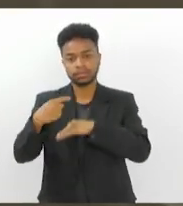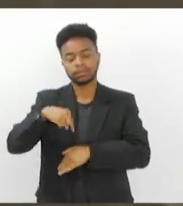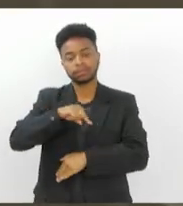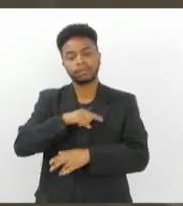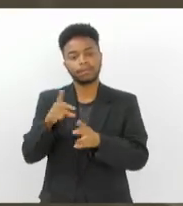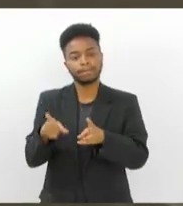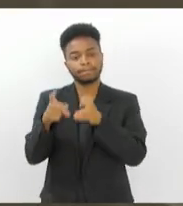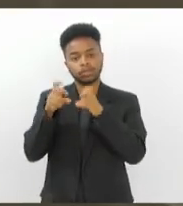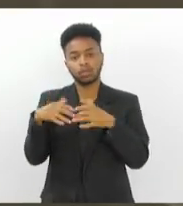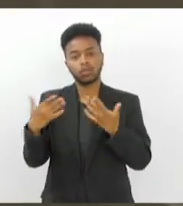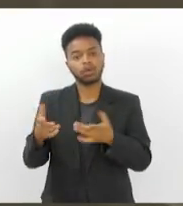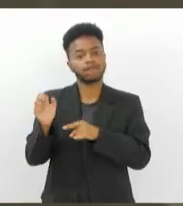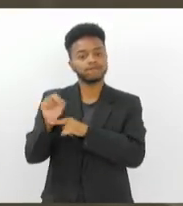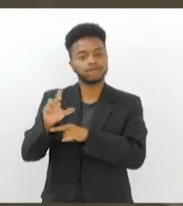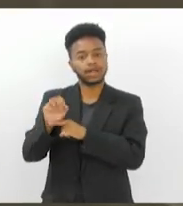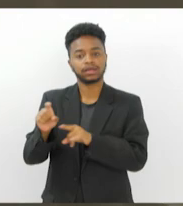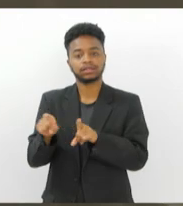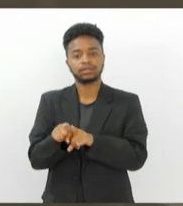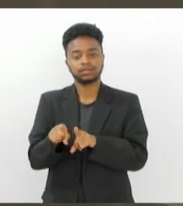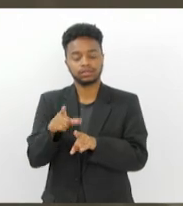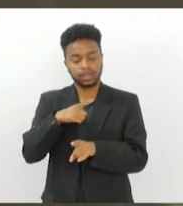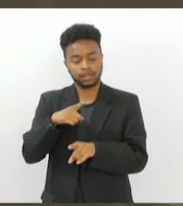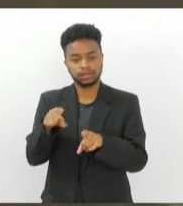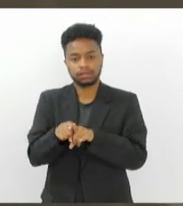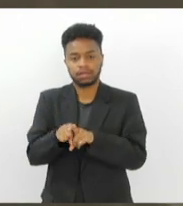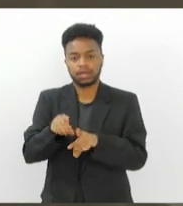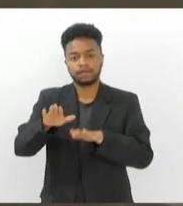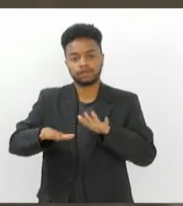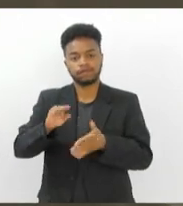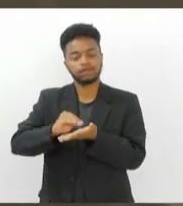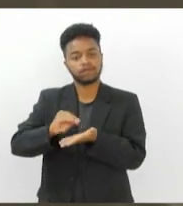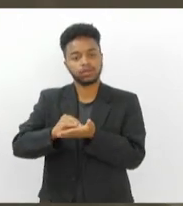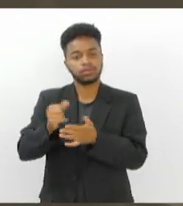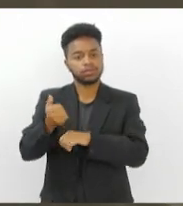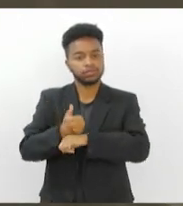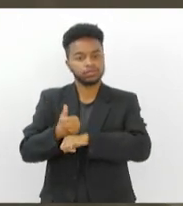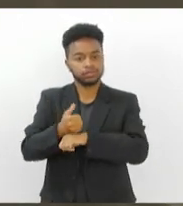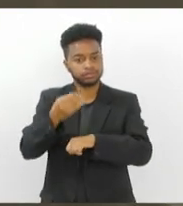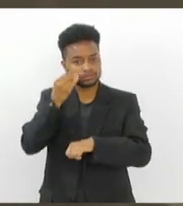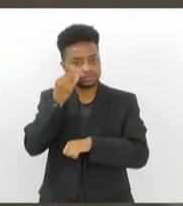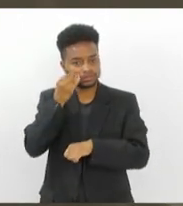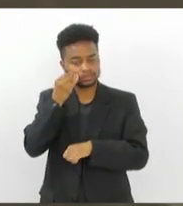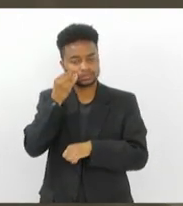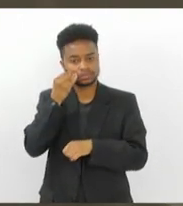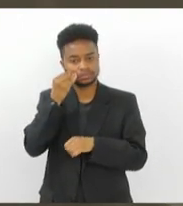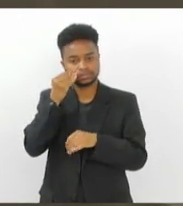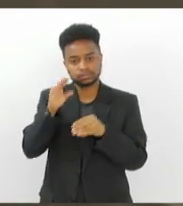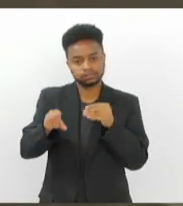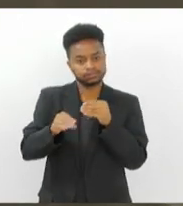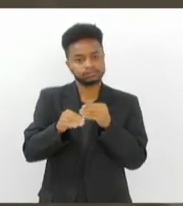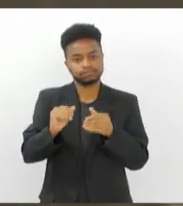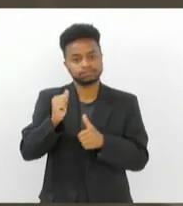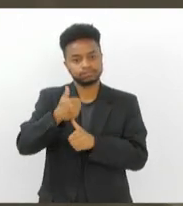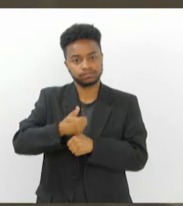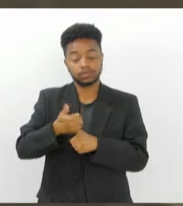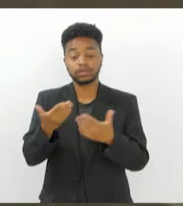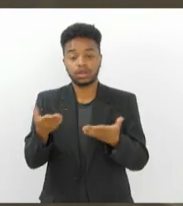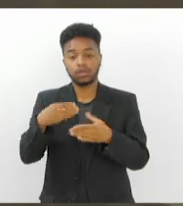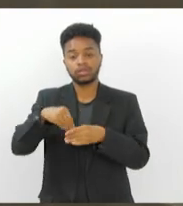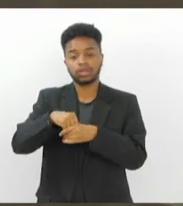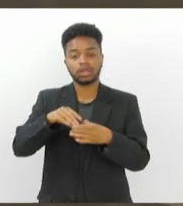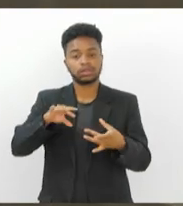vagas que existem e que às vezes faltam profissionais para completar essas vagas Então dentro desses